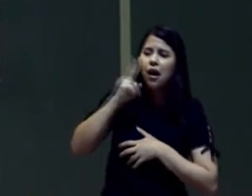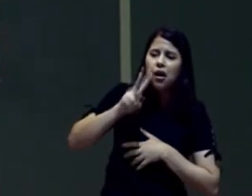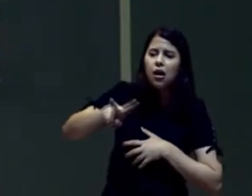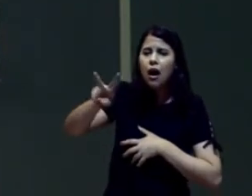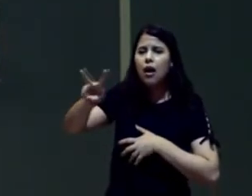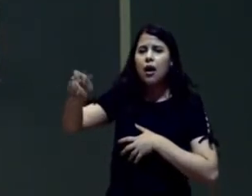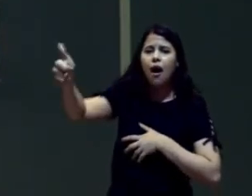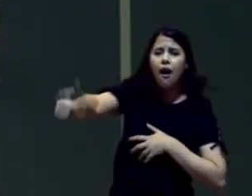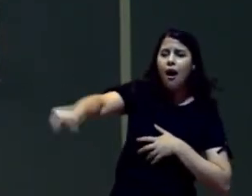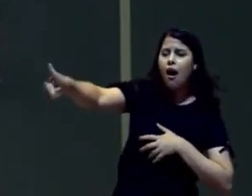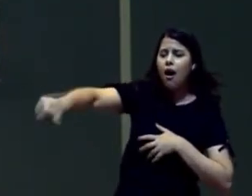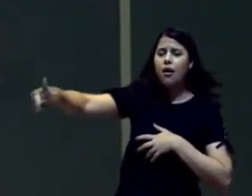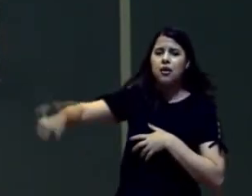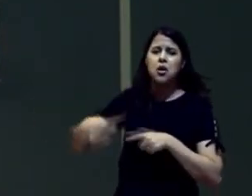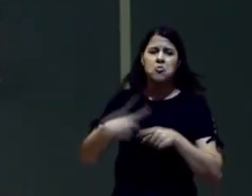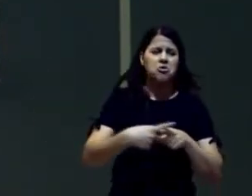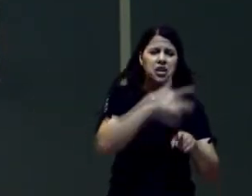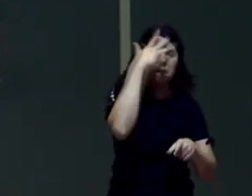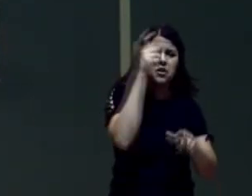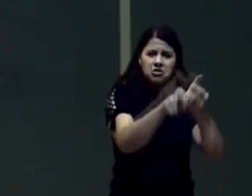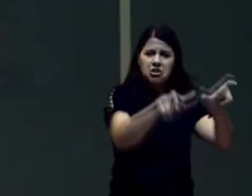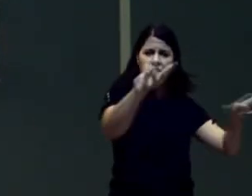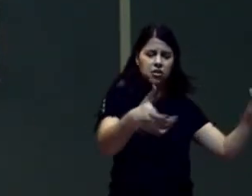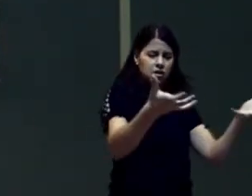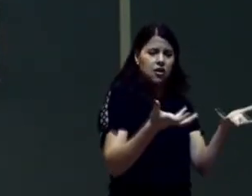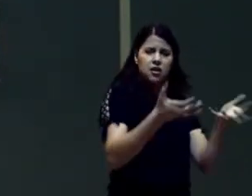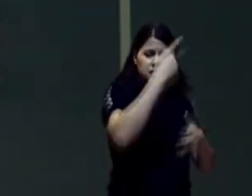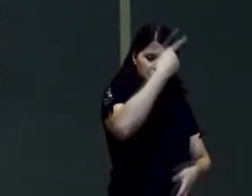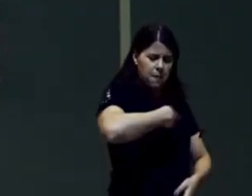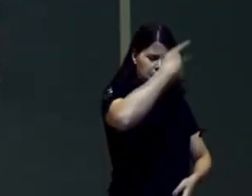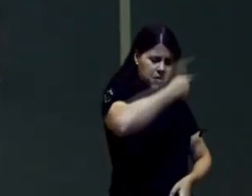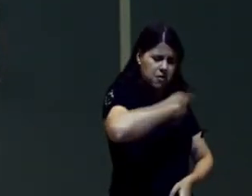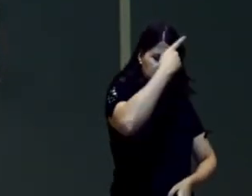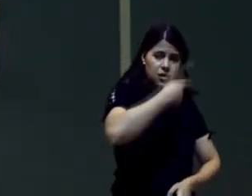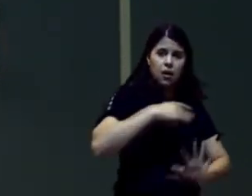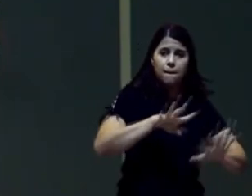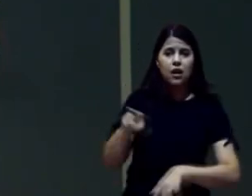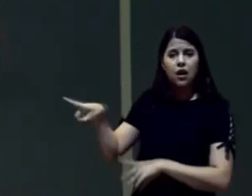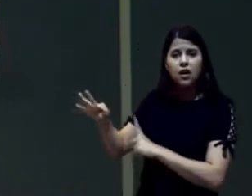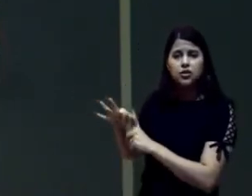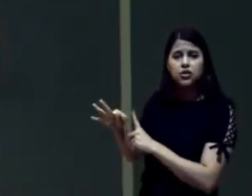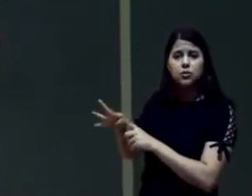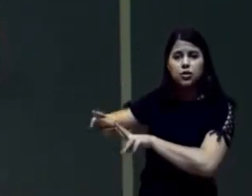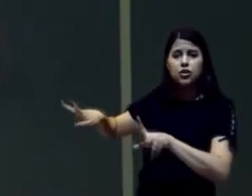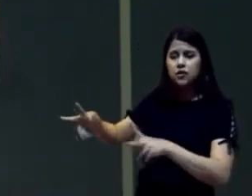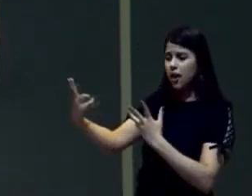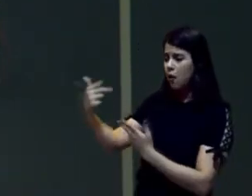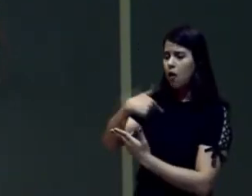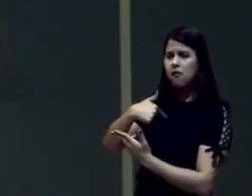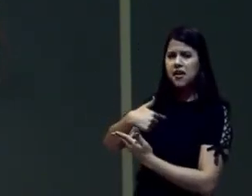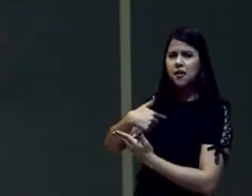todos buscam os seus próprios interesses. Timóteo não, Timóteo compartilha a minha alma. Timóteo tem